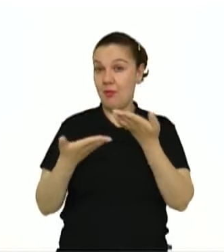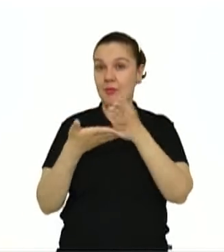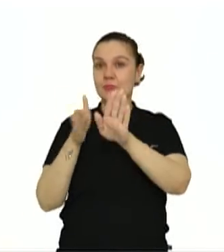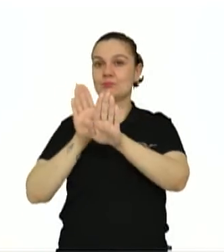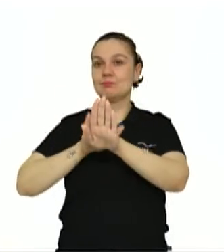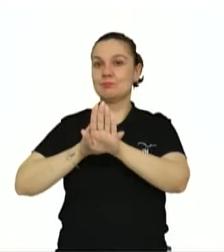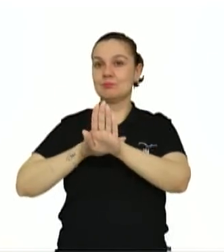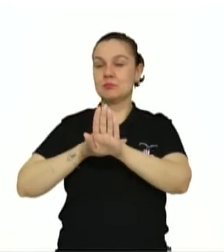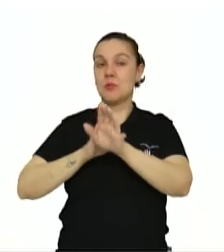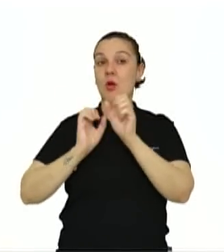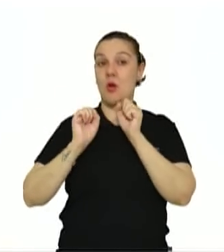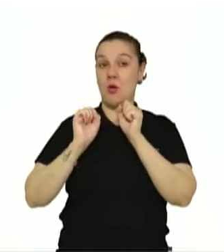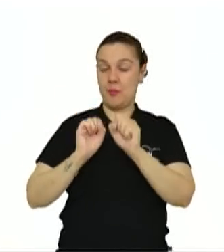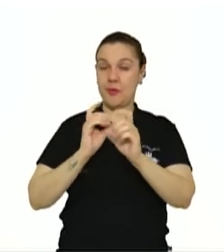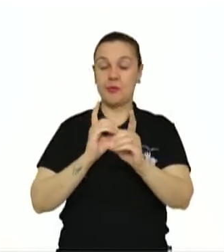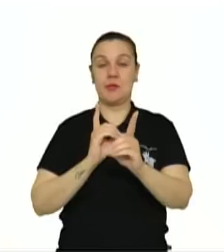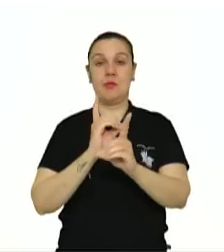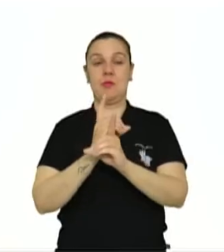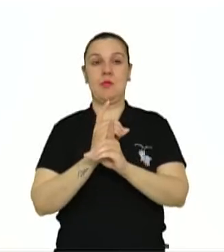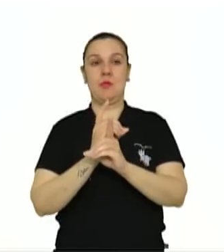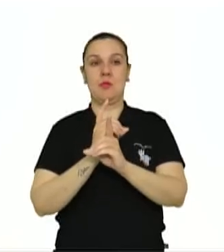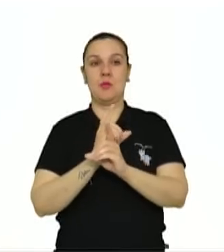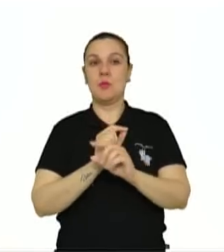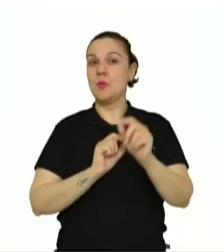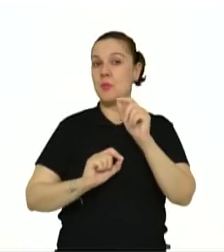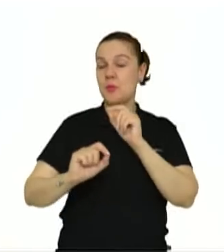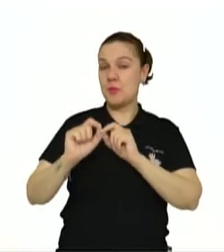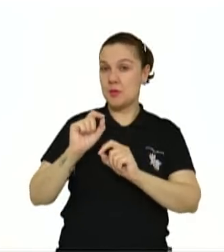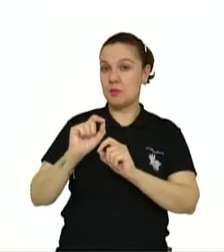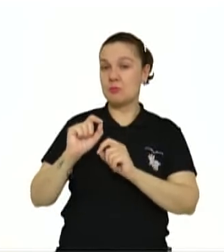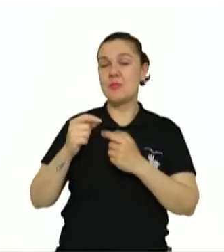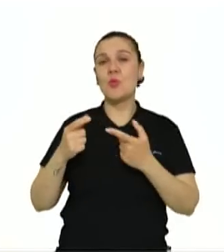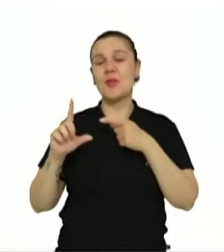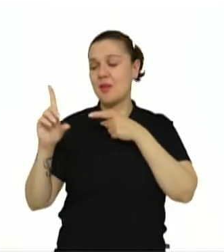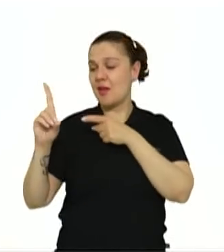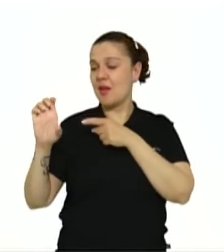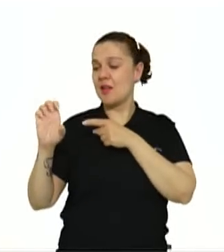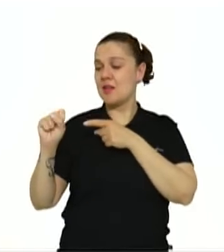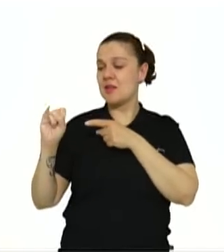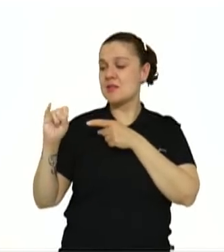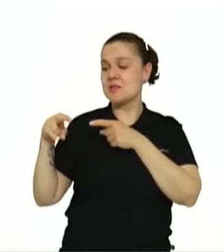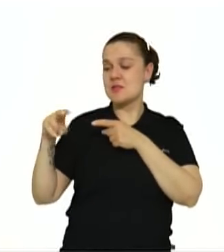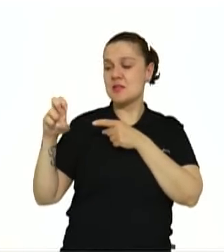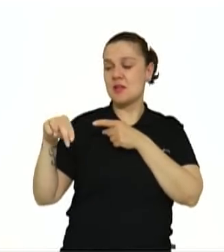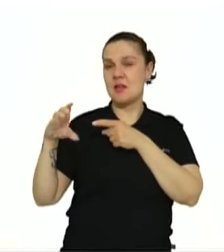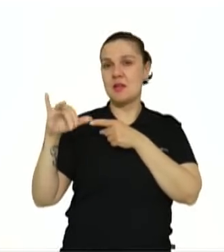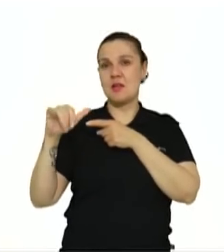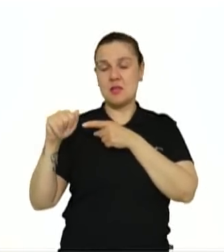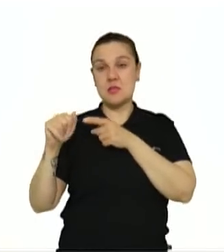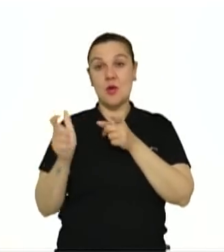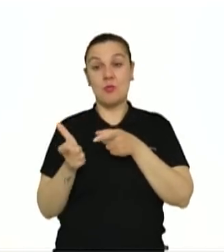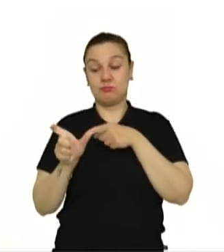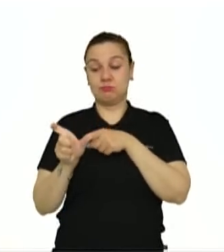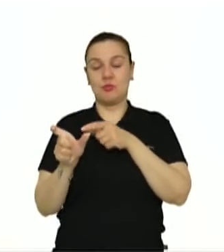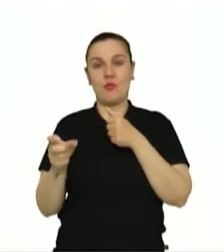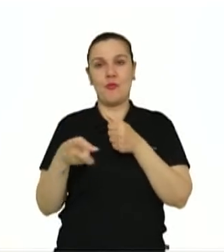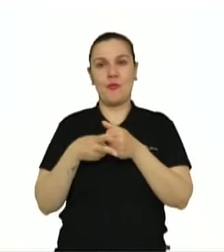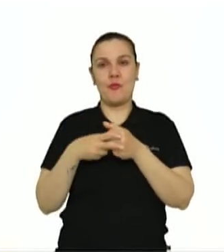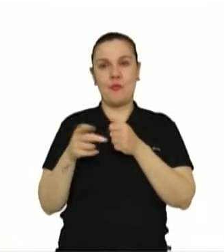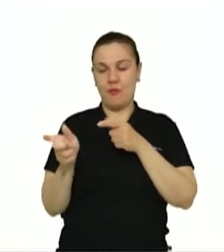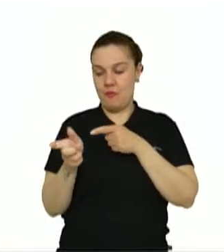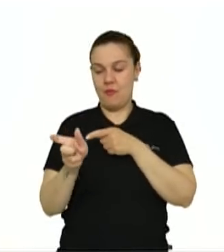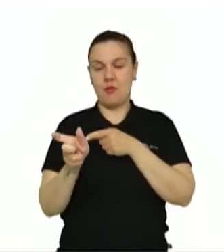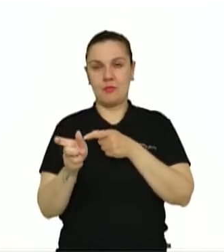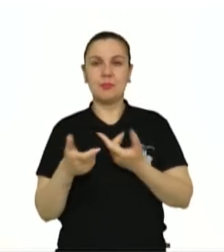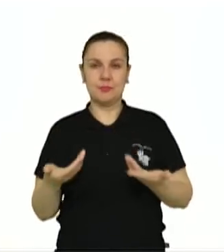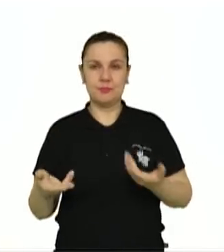explícito, mas ele pode ser identificado por meio da desinência. O que é desinência? A terminação verbal, ou seja, o finalzinho lá